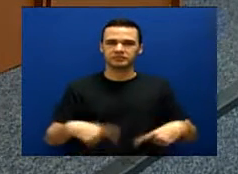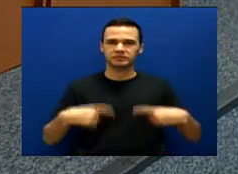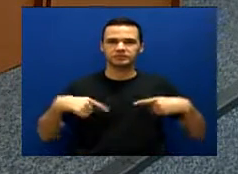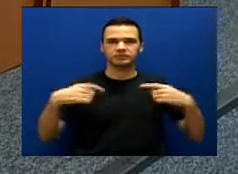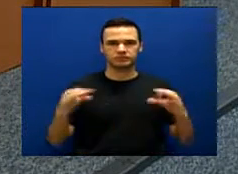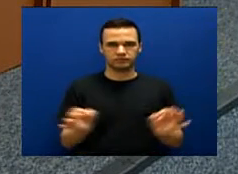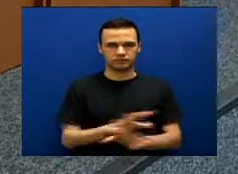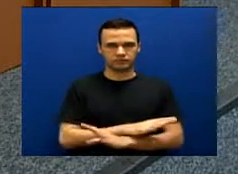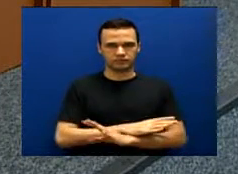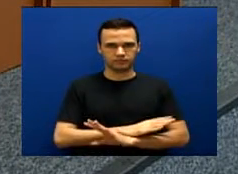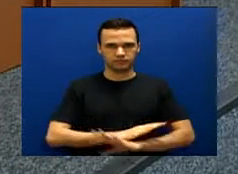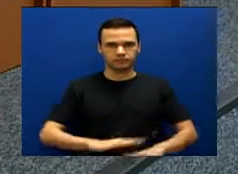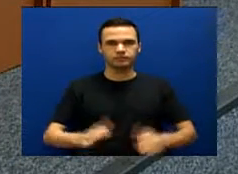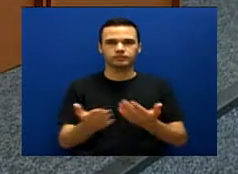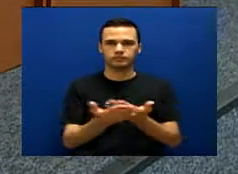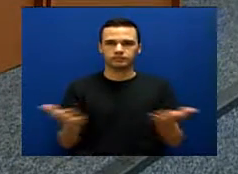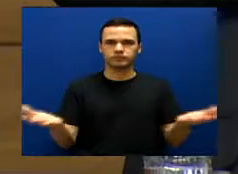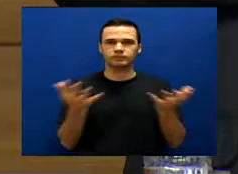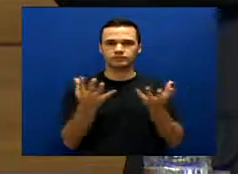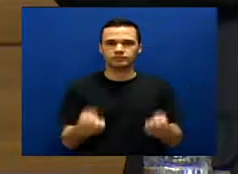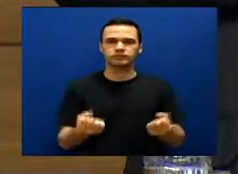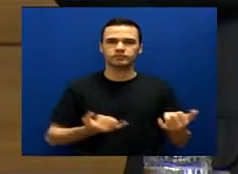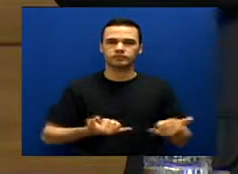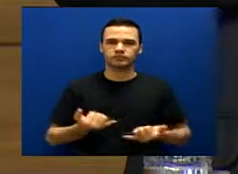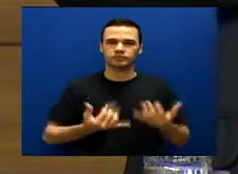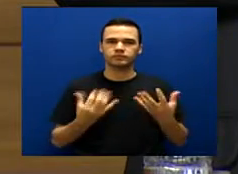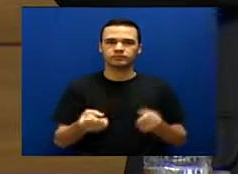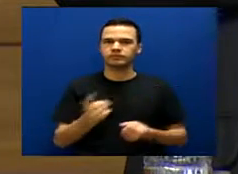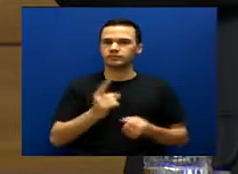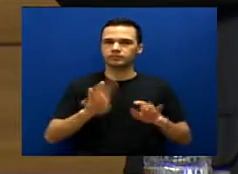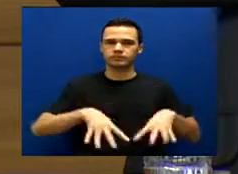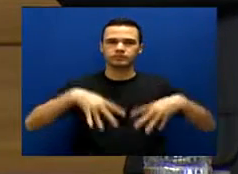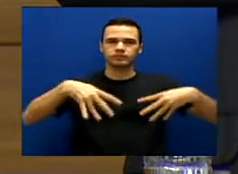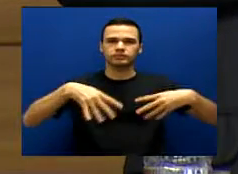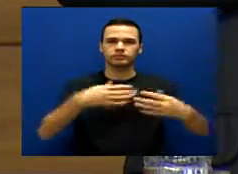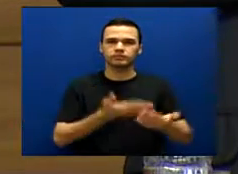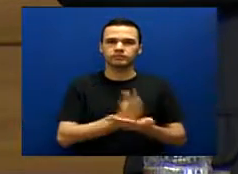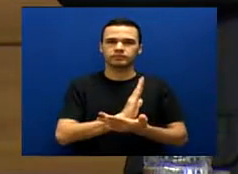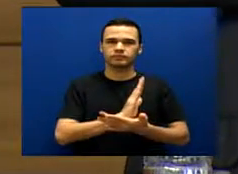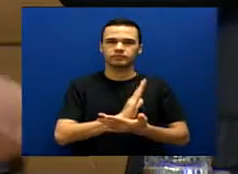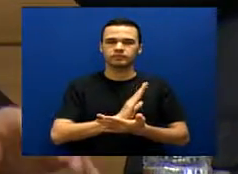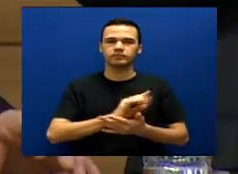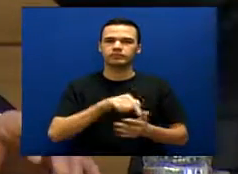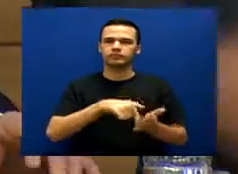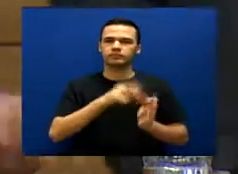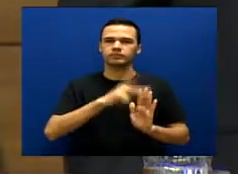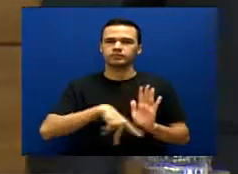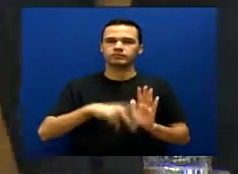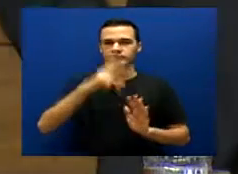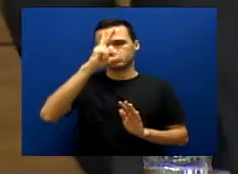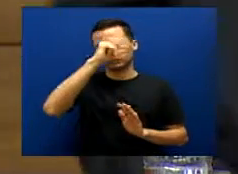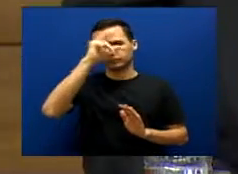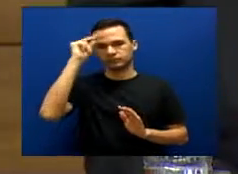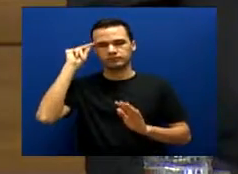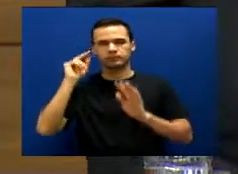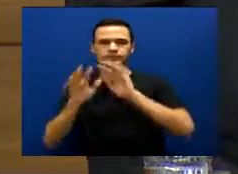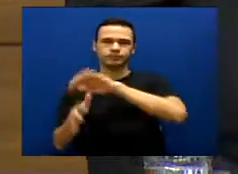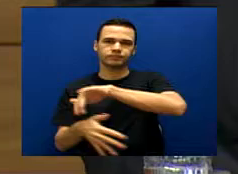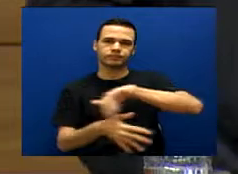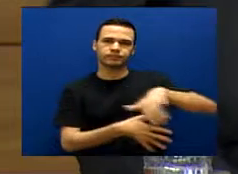Encerrada a discussão, os vereadores e vereadoras que concordam, permaneçam como estão, fica aprovado o projeto da prefeita municipal.